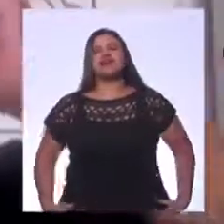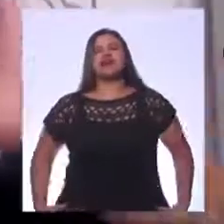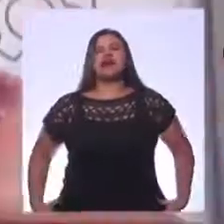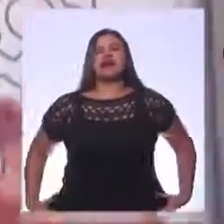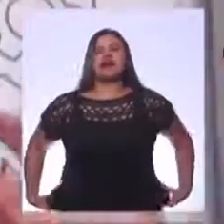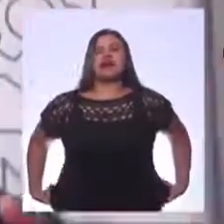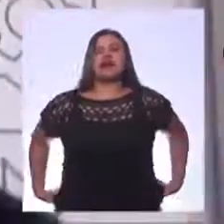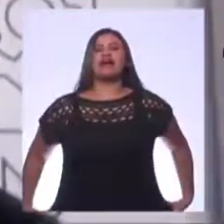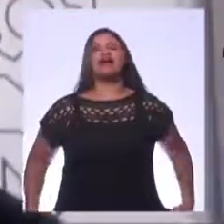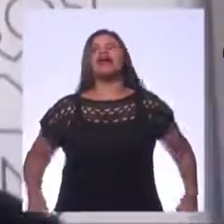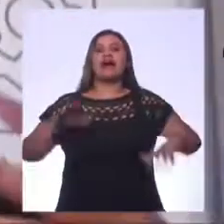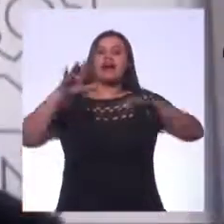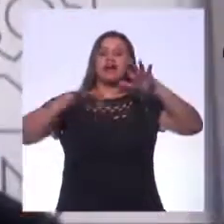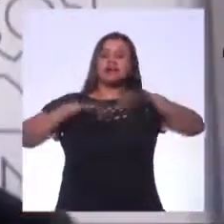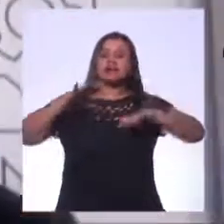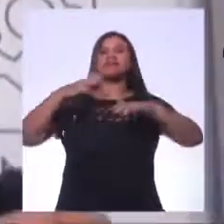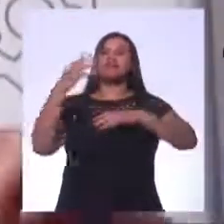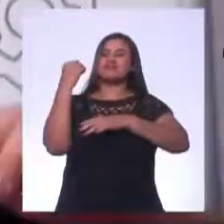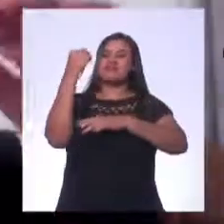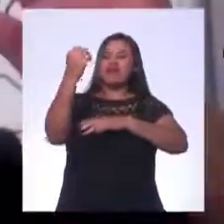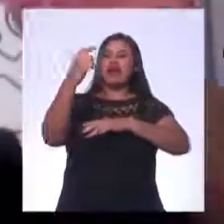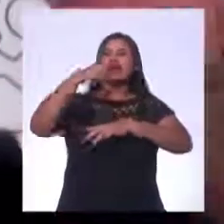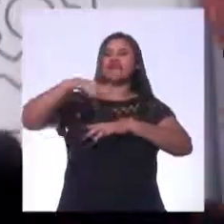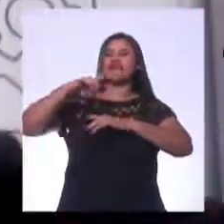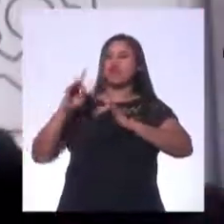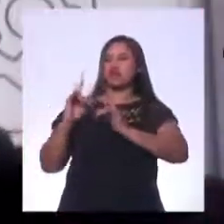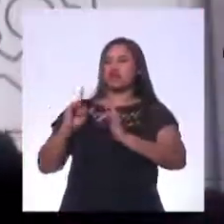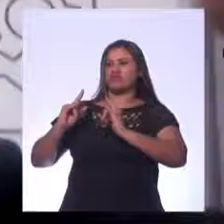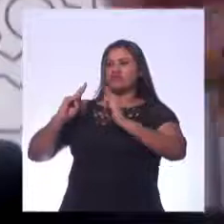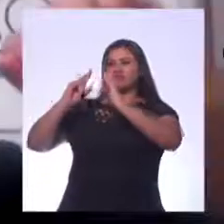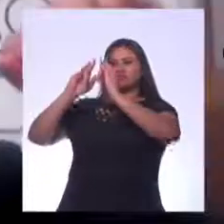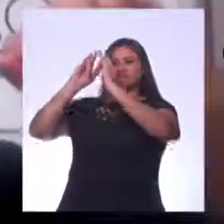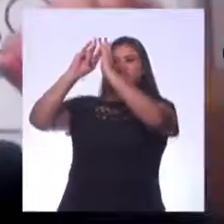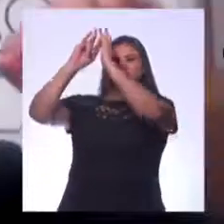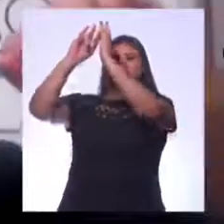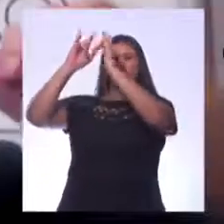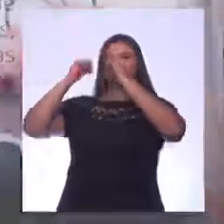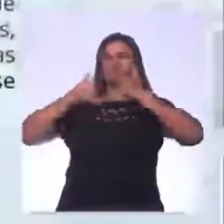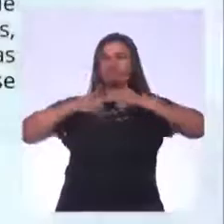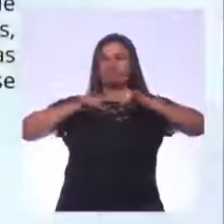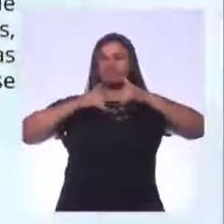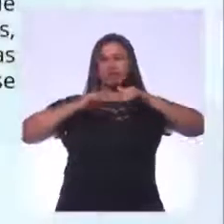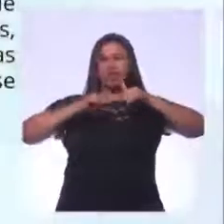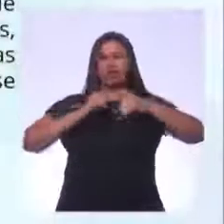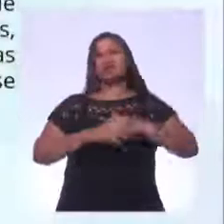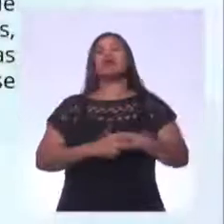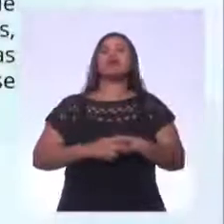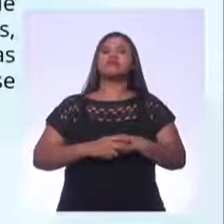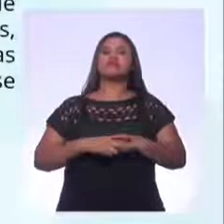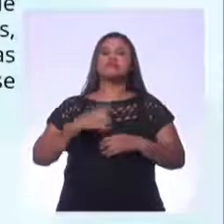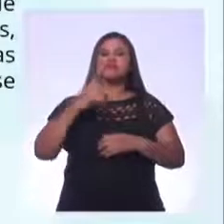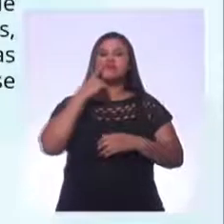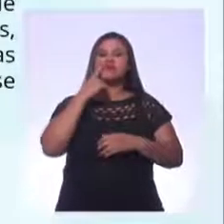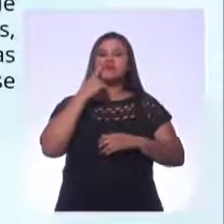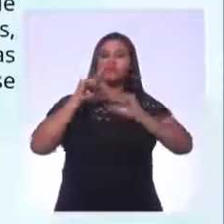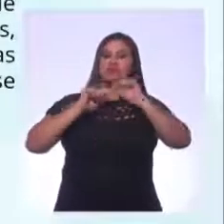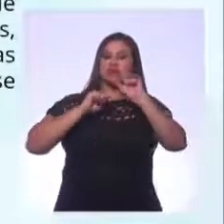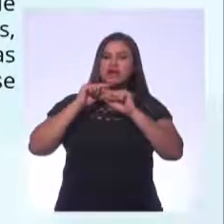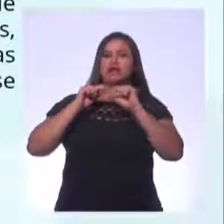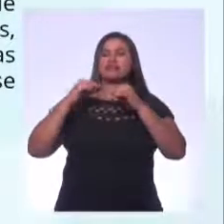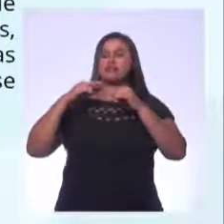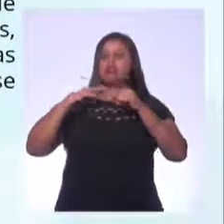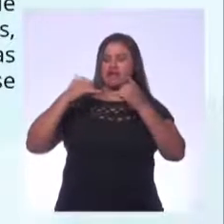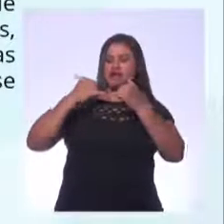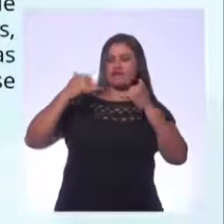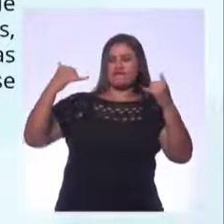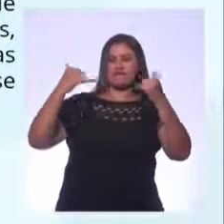alta tensão. Essa energia vai percorrer grandes distâncias por fios, né, de alta tensão, por